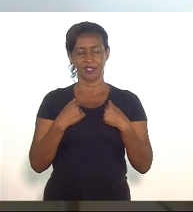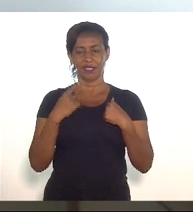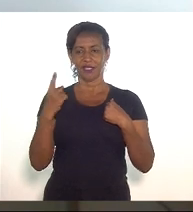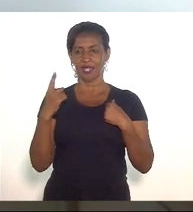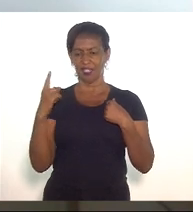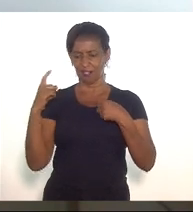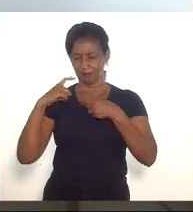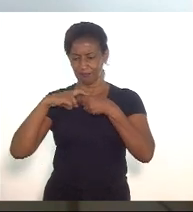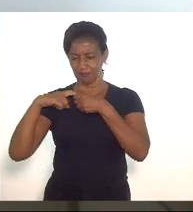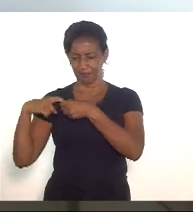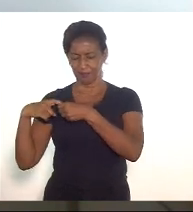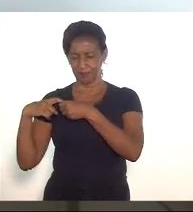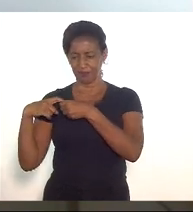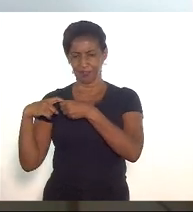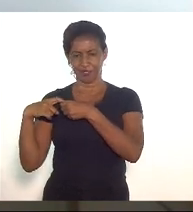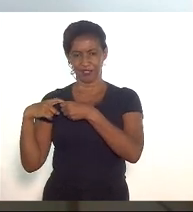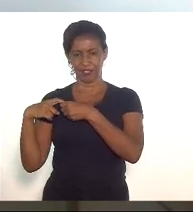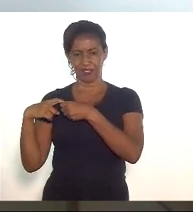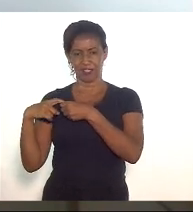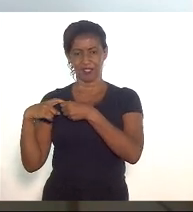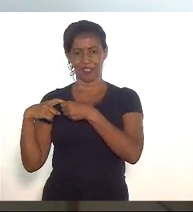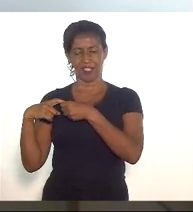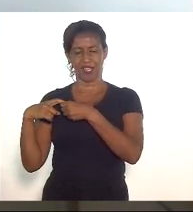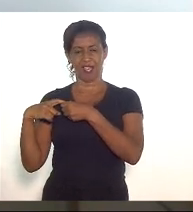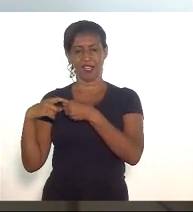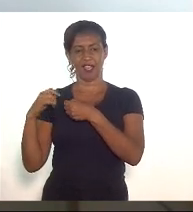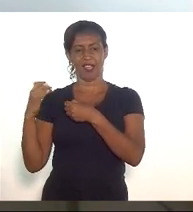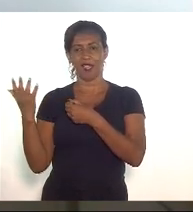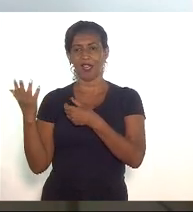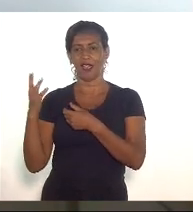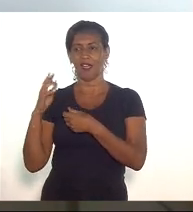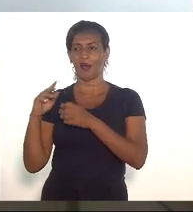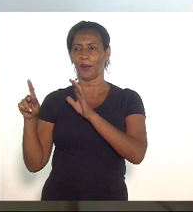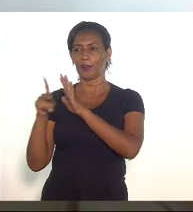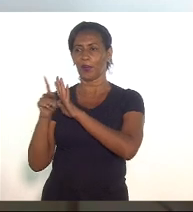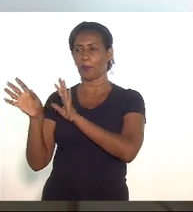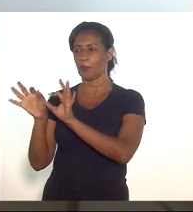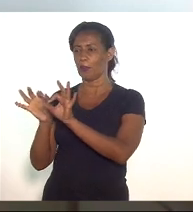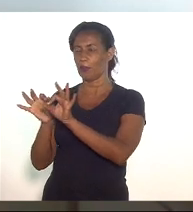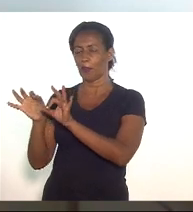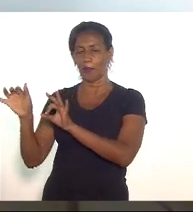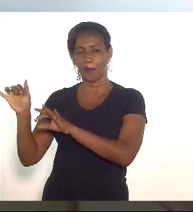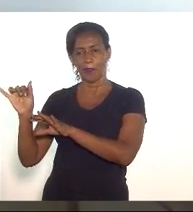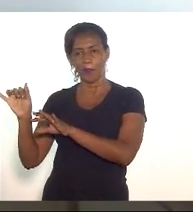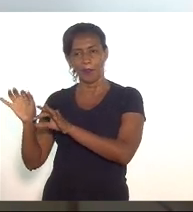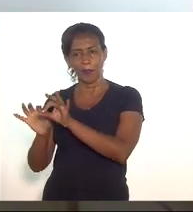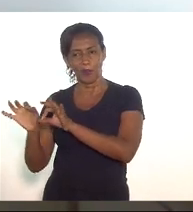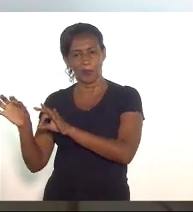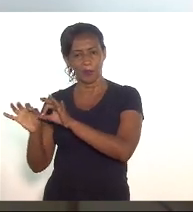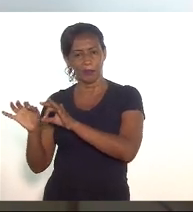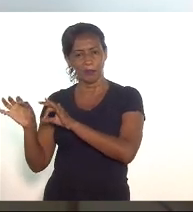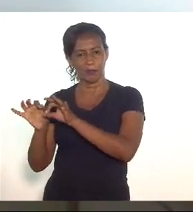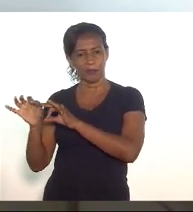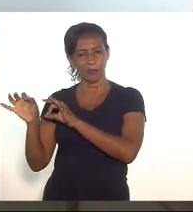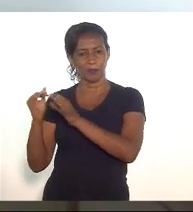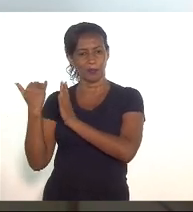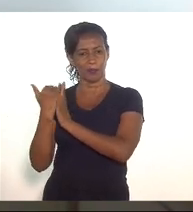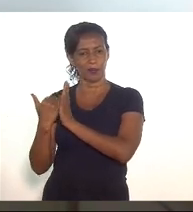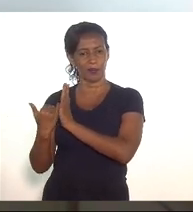receita a um determinado programa. Porque ele tem certeza, como eu tenho, que quando